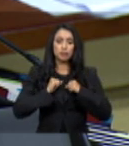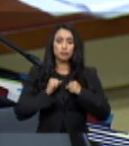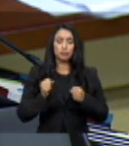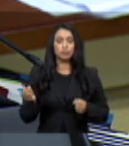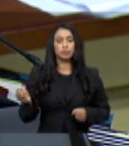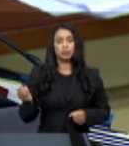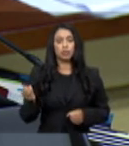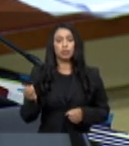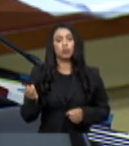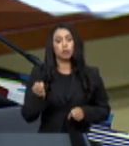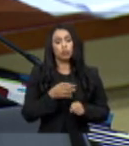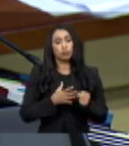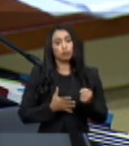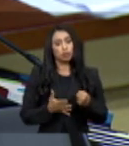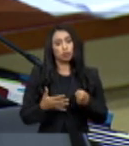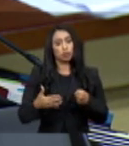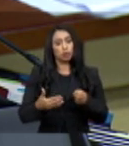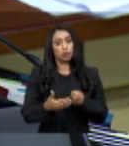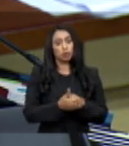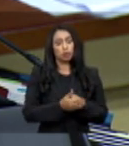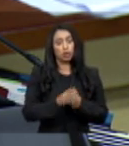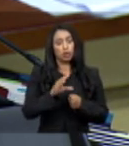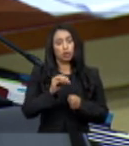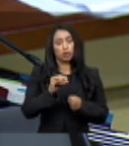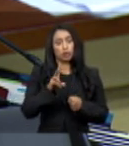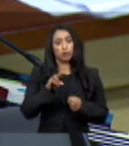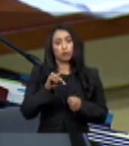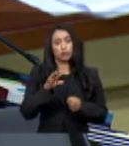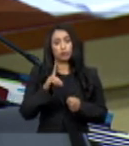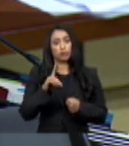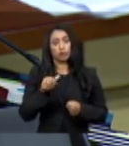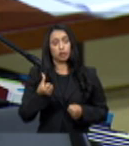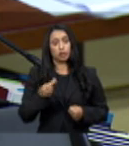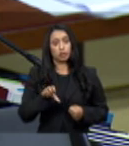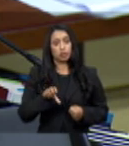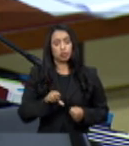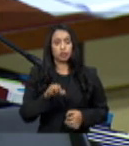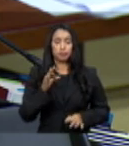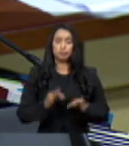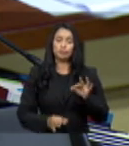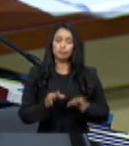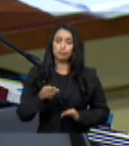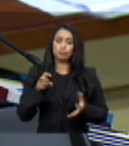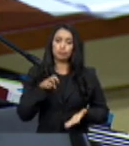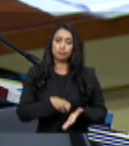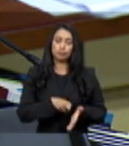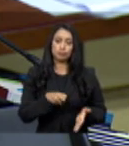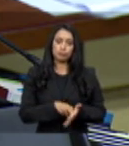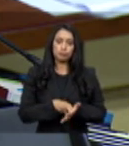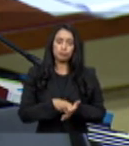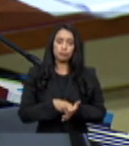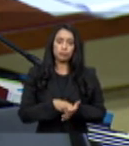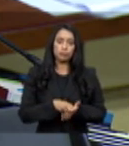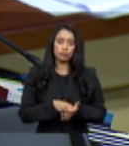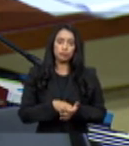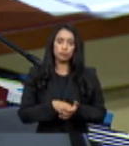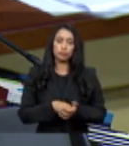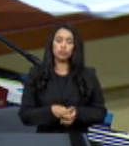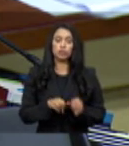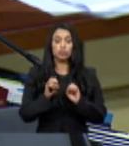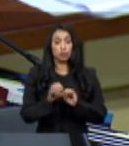novo coronavírus com vídeo 19 no âmbito do sistema jurídico-penal e sócio